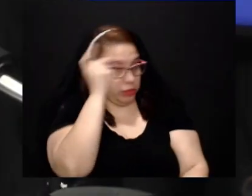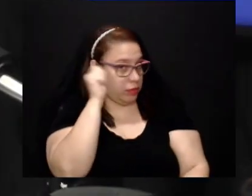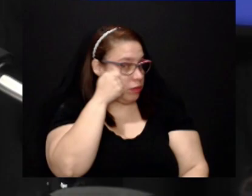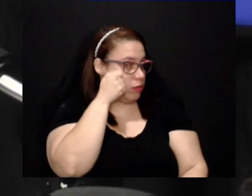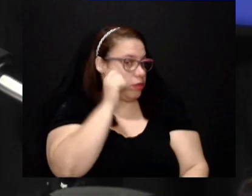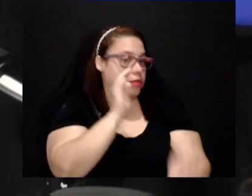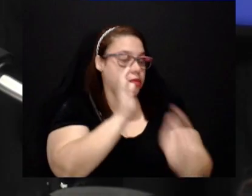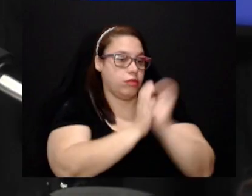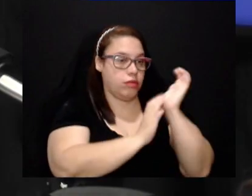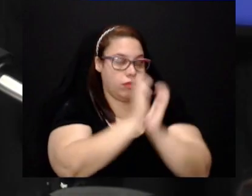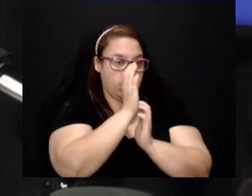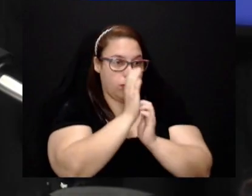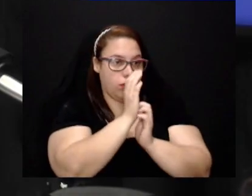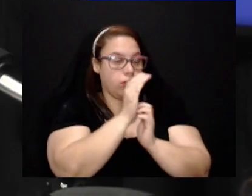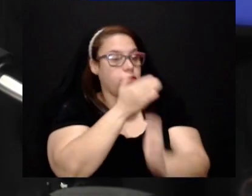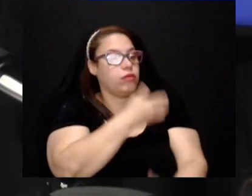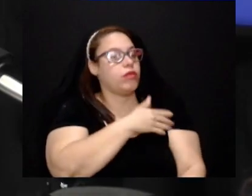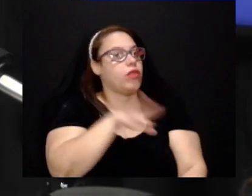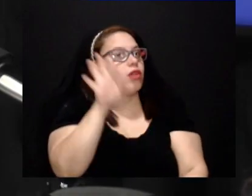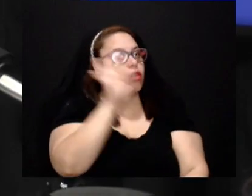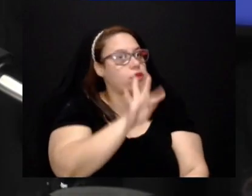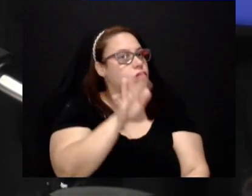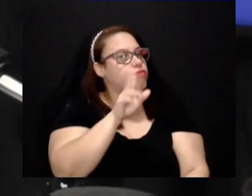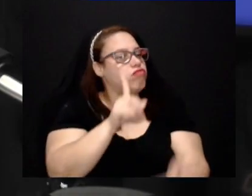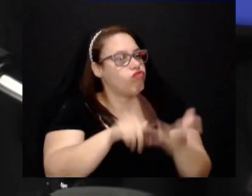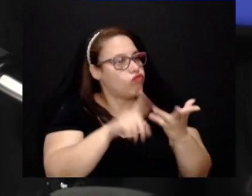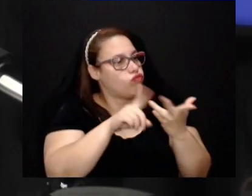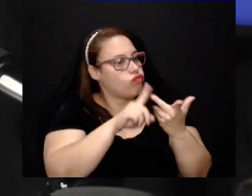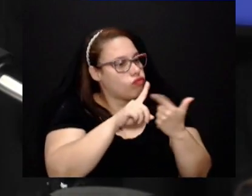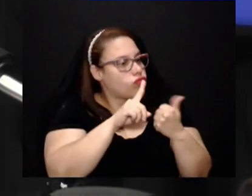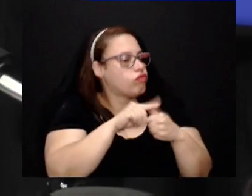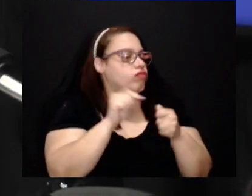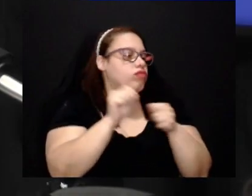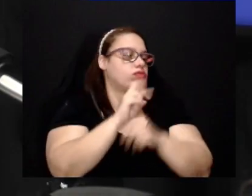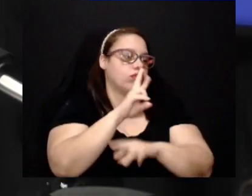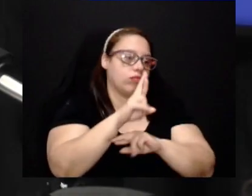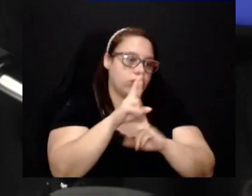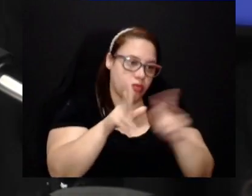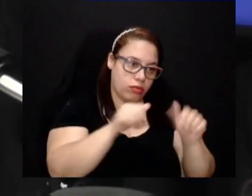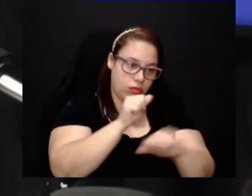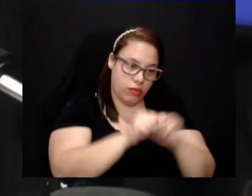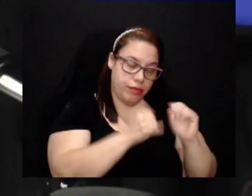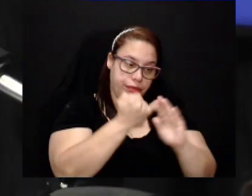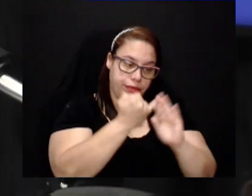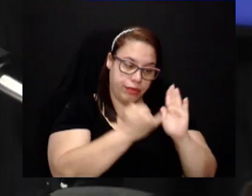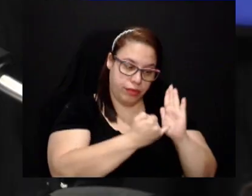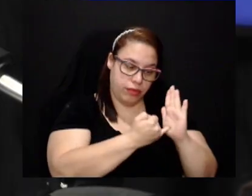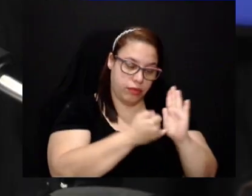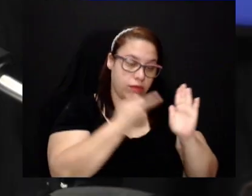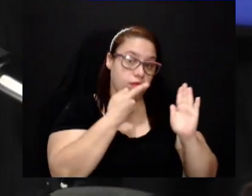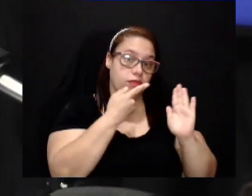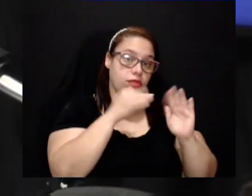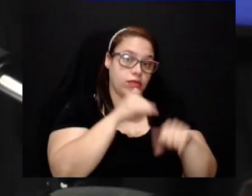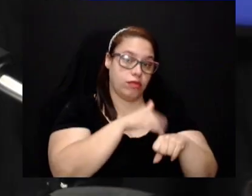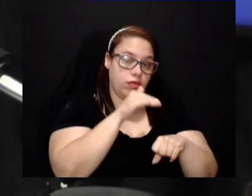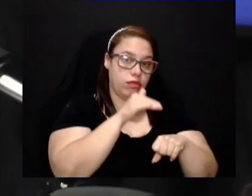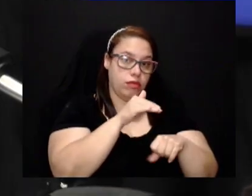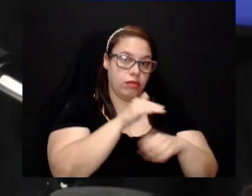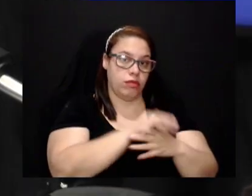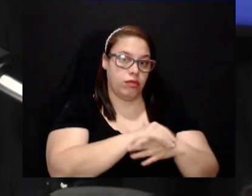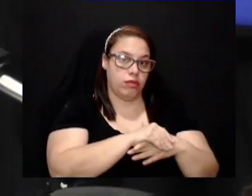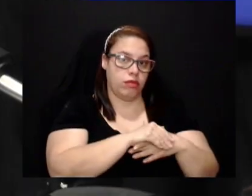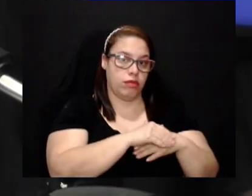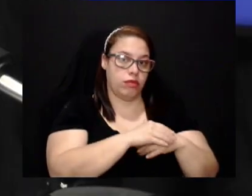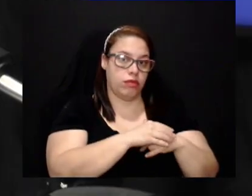nas universidades, isso são elementos que fazem uma mudança institucional. E a gente vai falar um pouquinho mais sobre isso também à frente. E